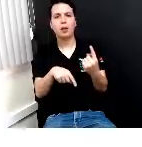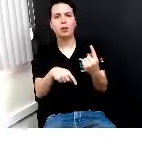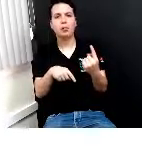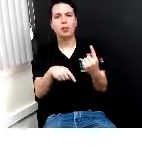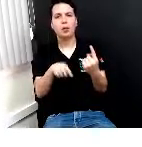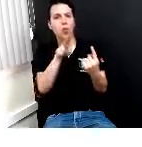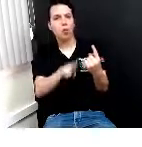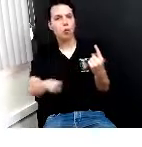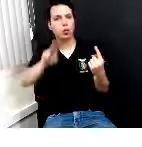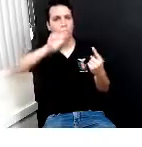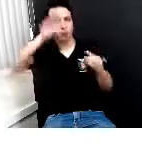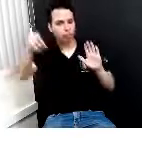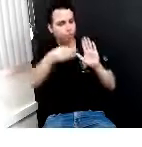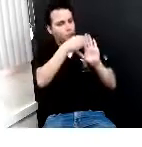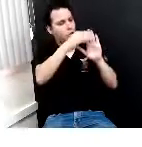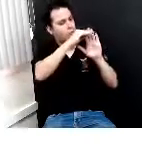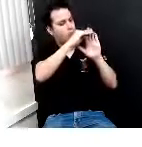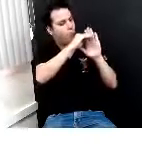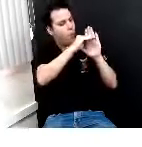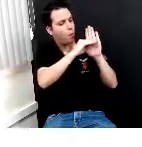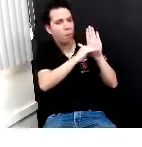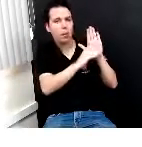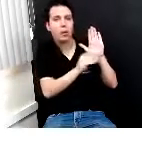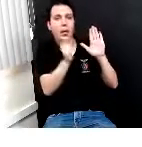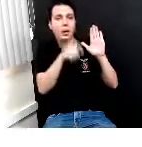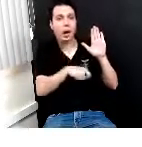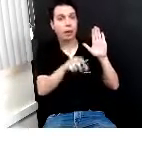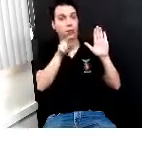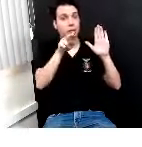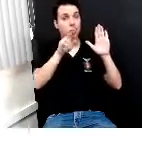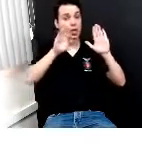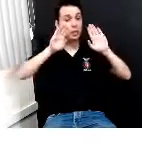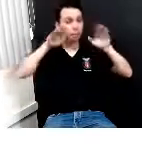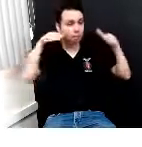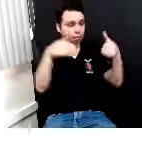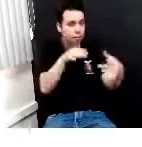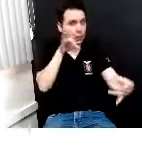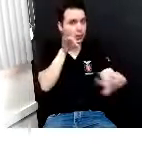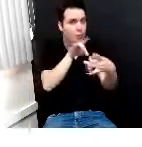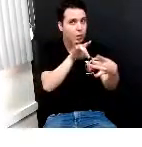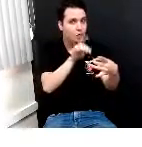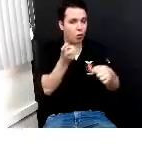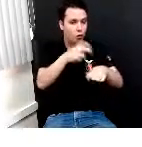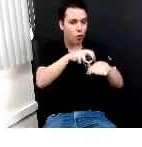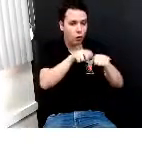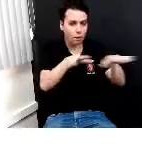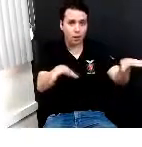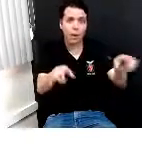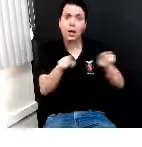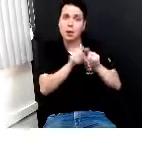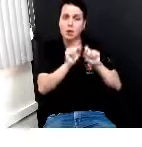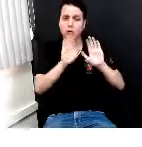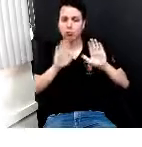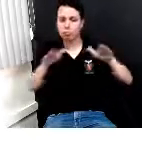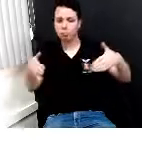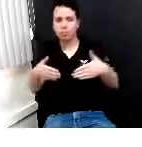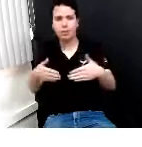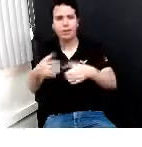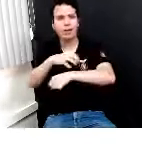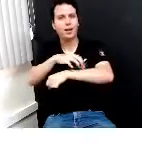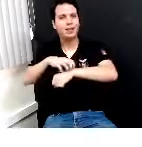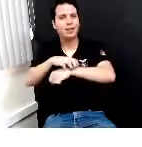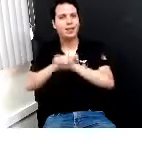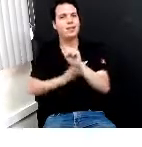ser abordado especificamente com o coronavírus, pode ser retomado, por exemplo, para a questão do sarampo, porque nós vamos